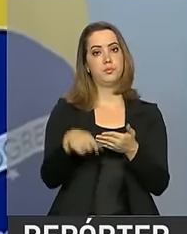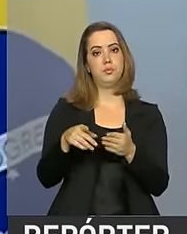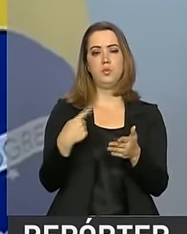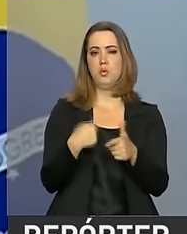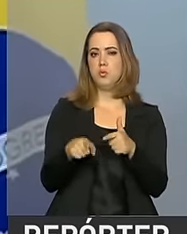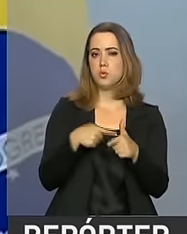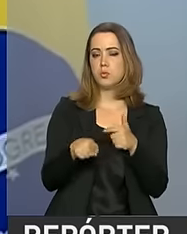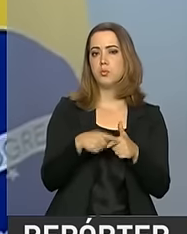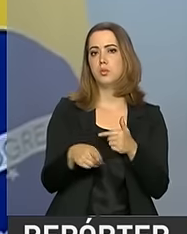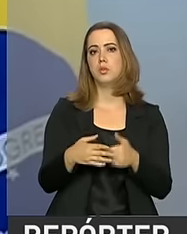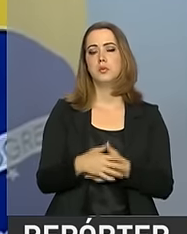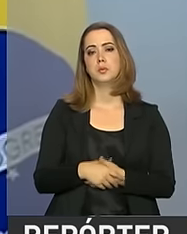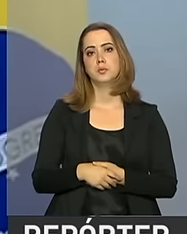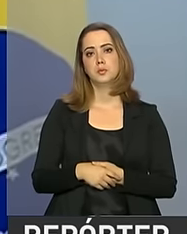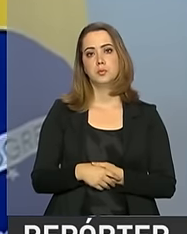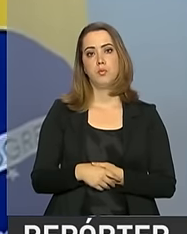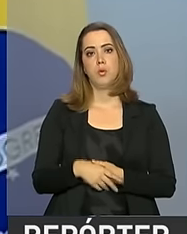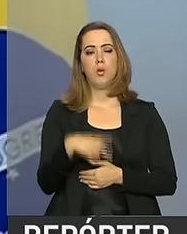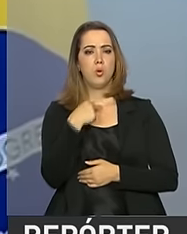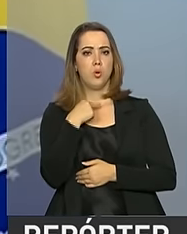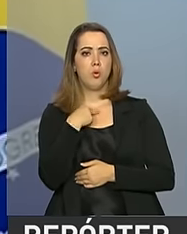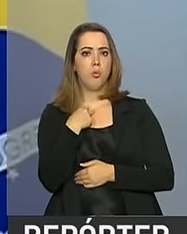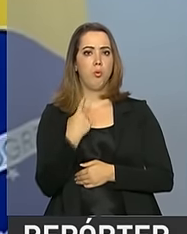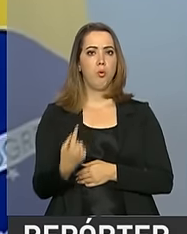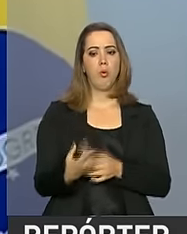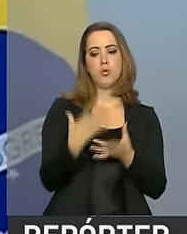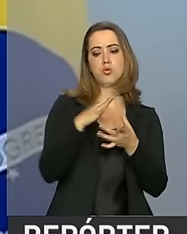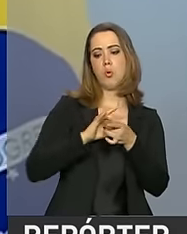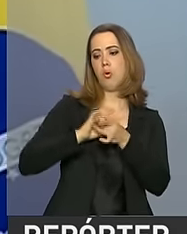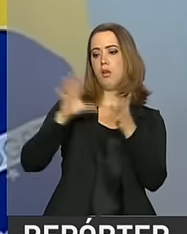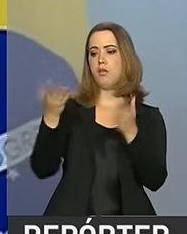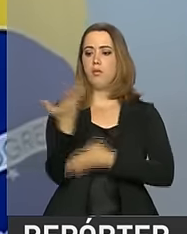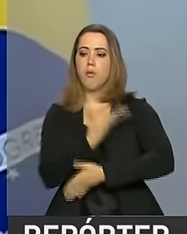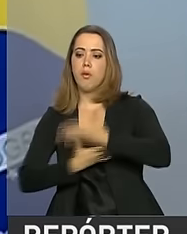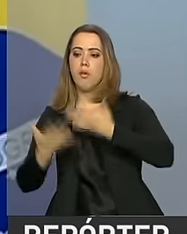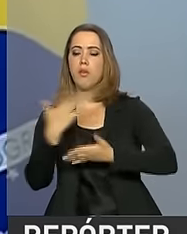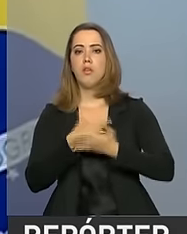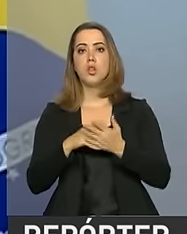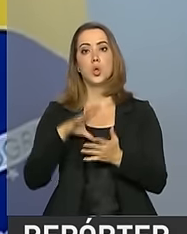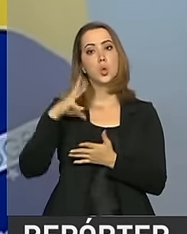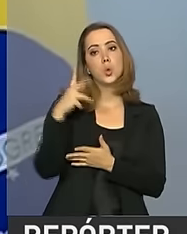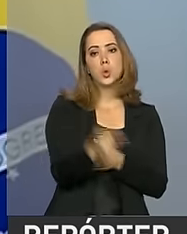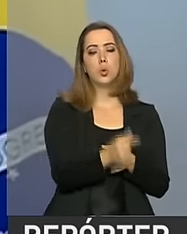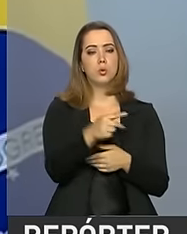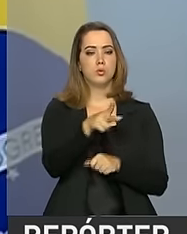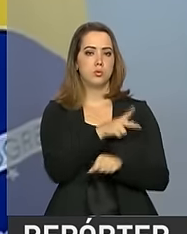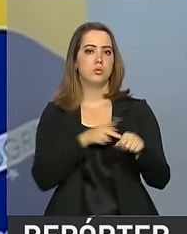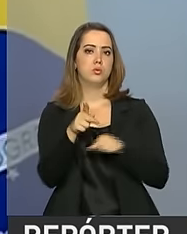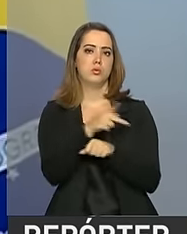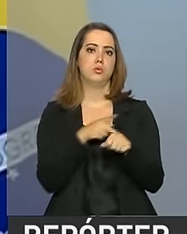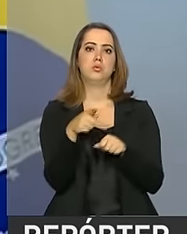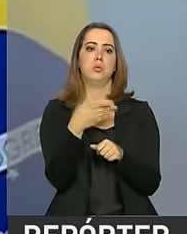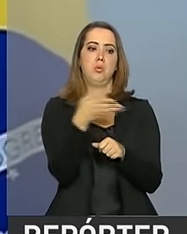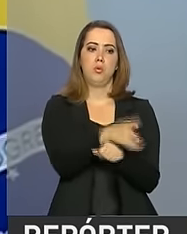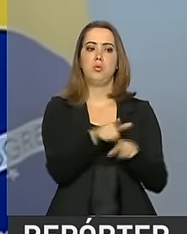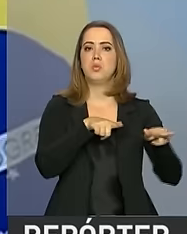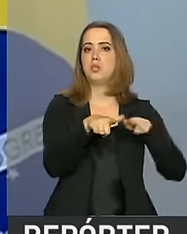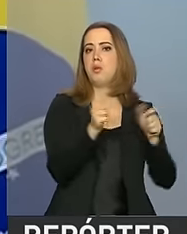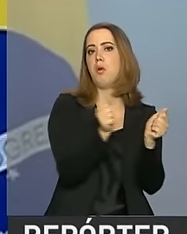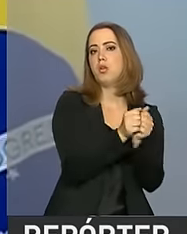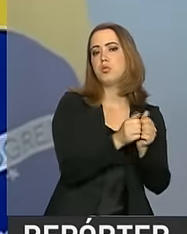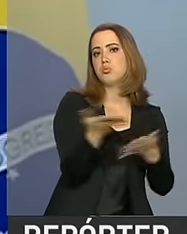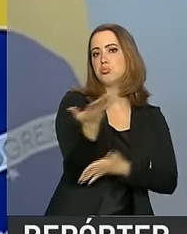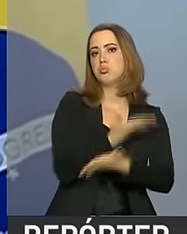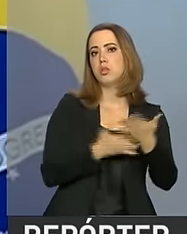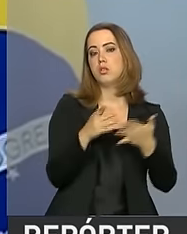Não adianta nós defendermos o livre comércio e queremos que todos pratiquem o livre comércio se nós